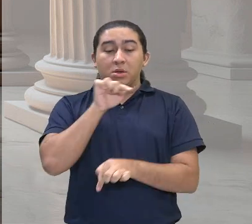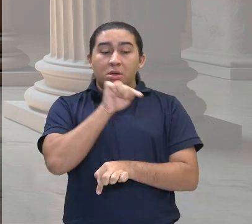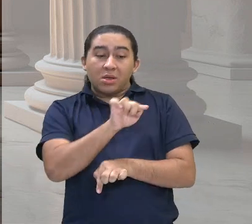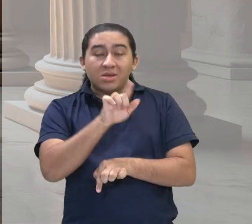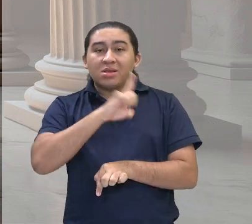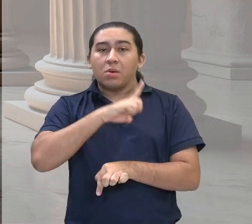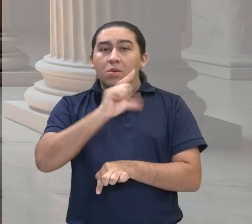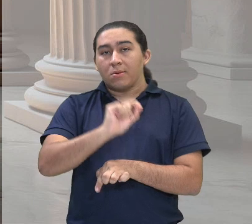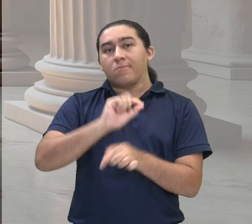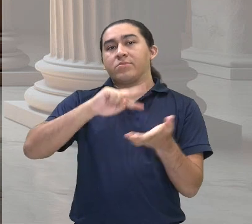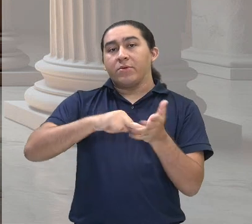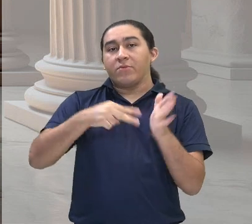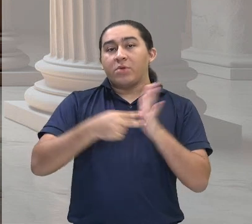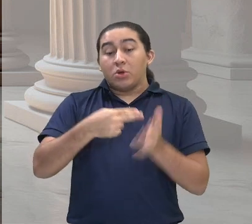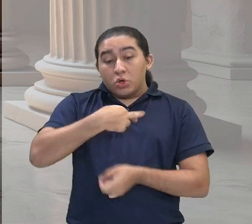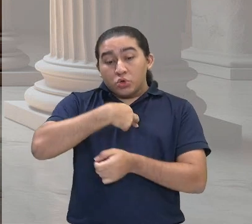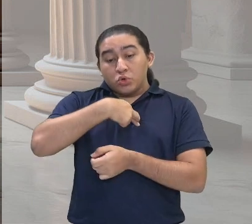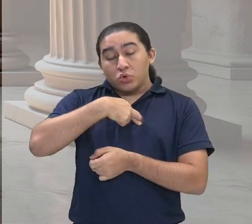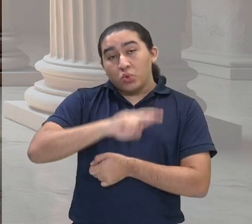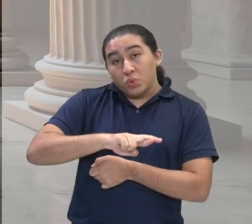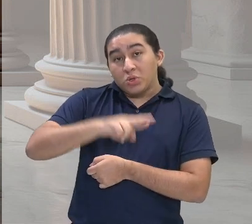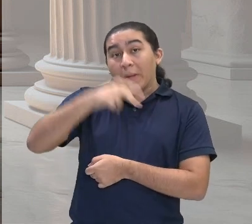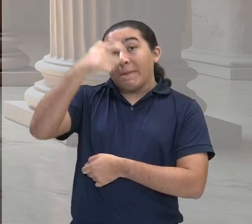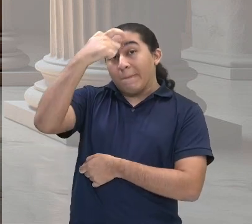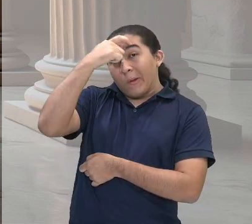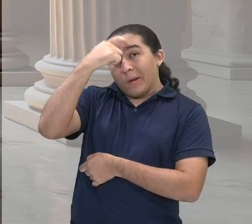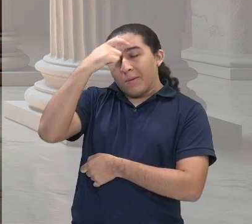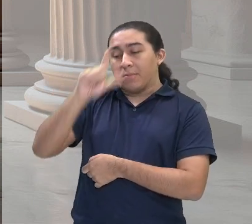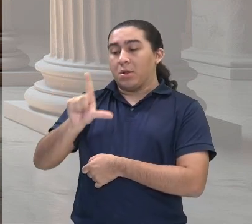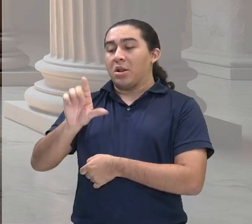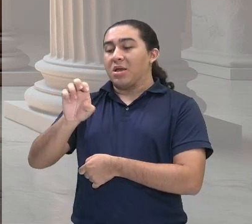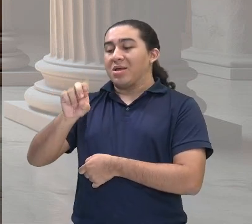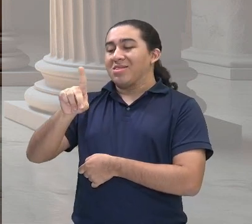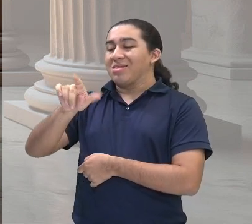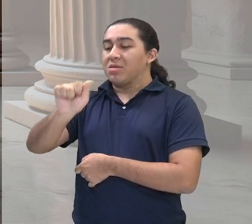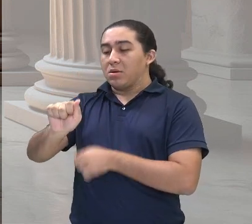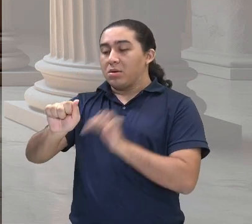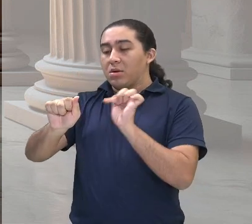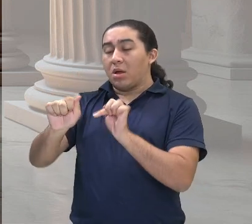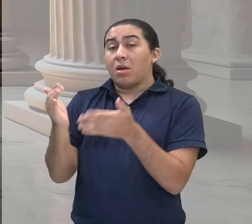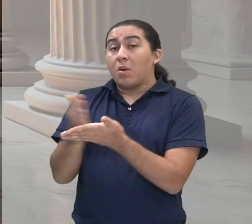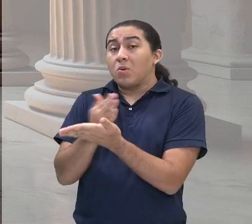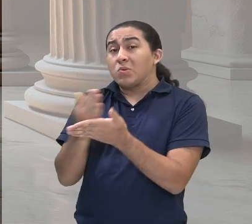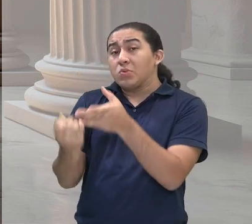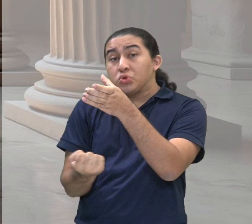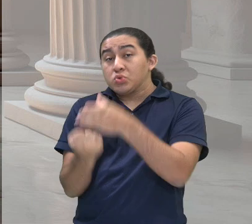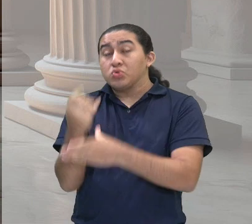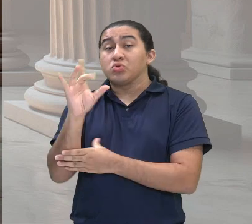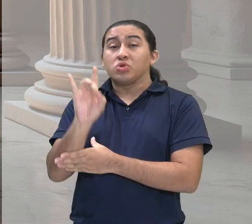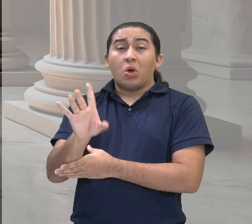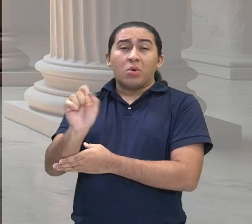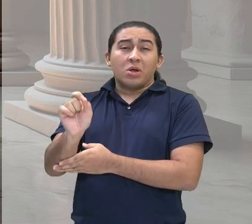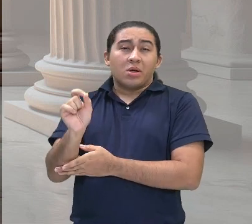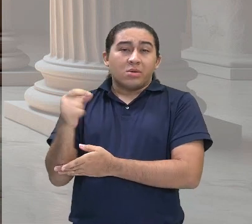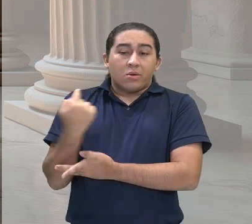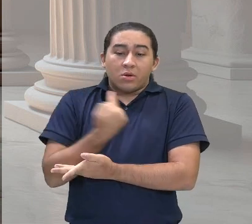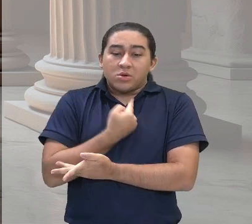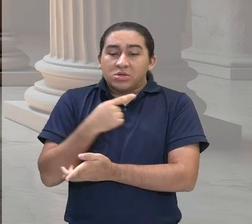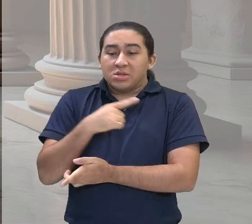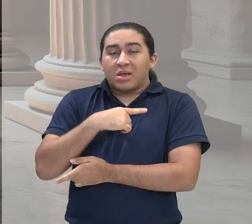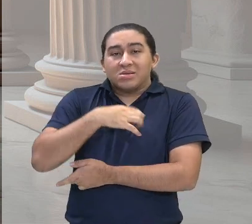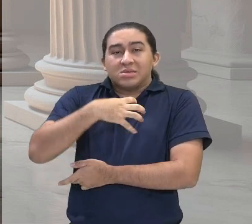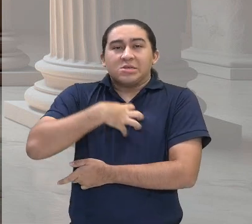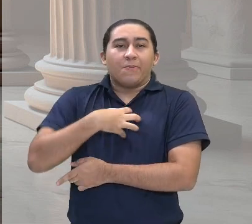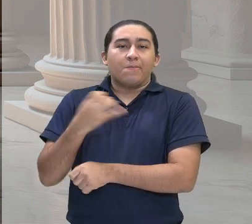moral e religioso. As lendas nem sempre, as lendas às vezes foram criadas para nos assustar, para